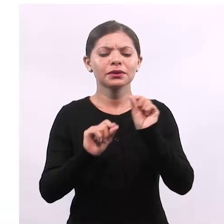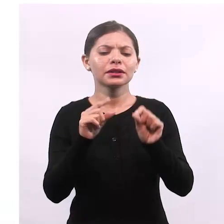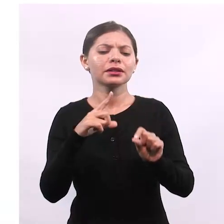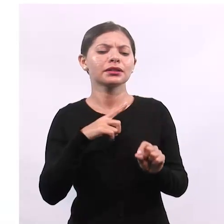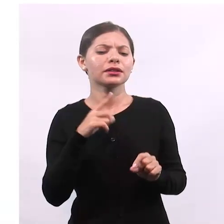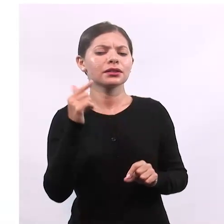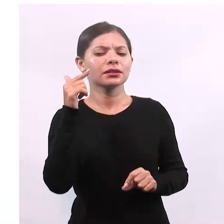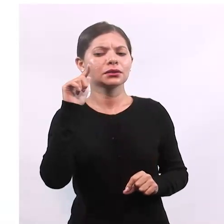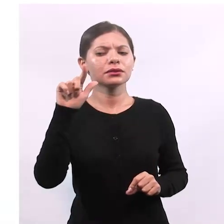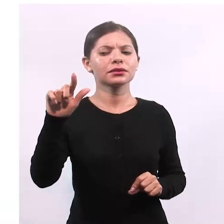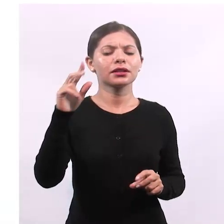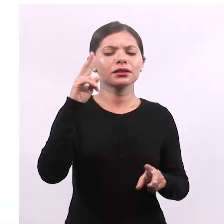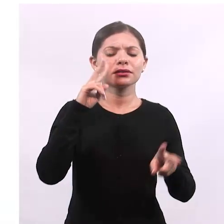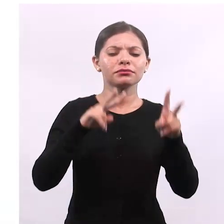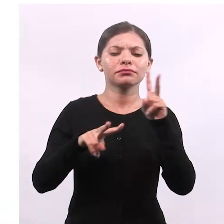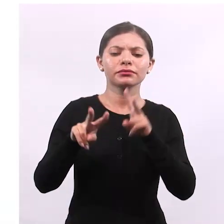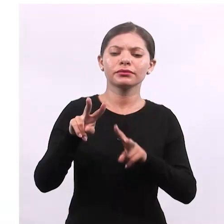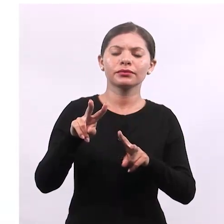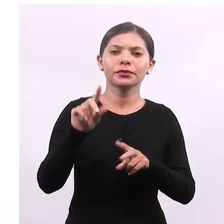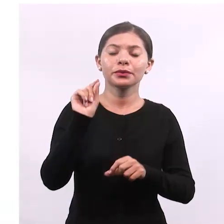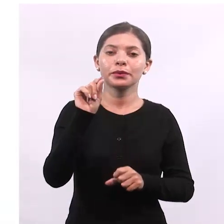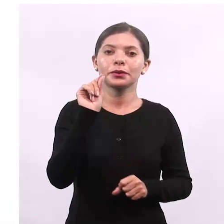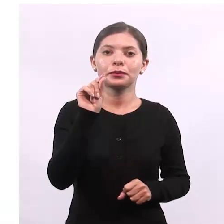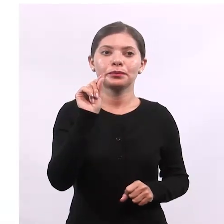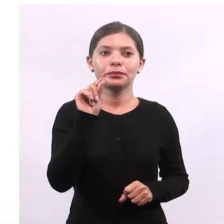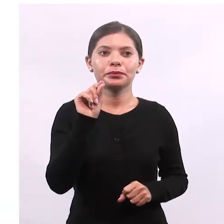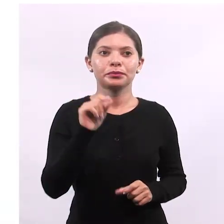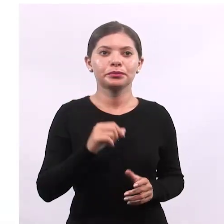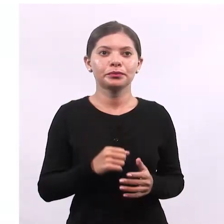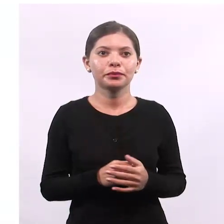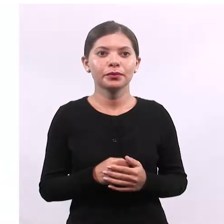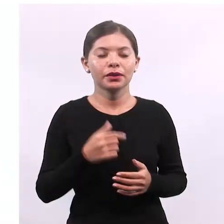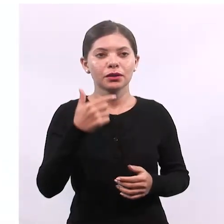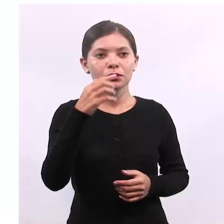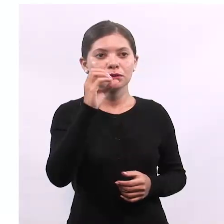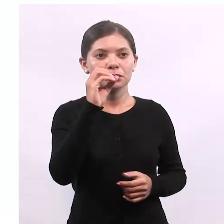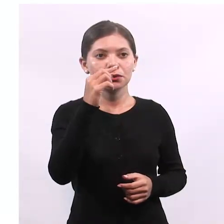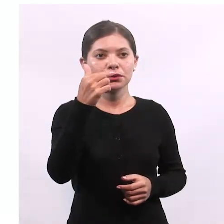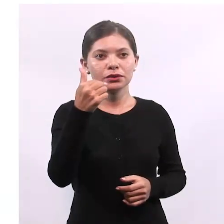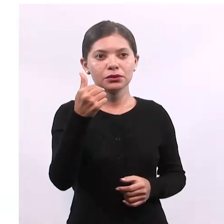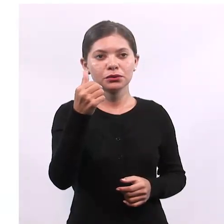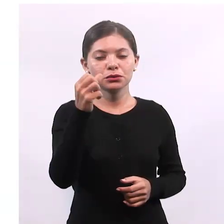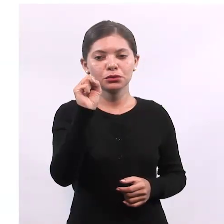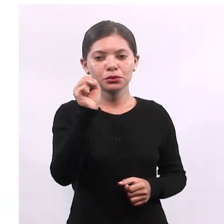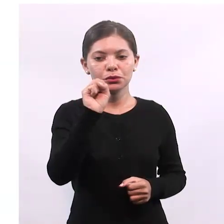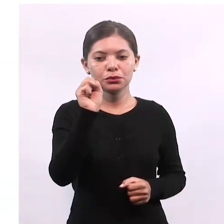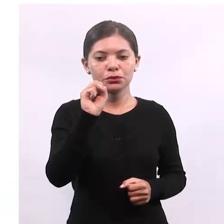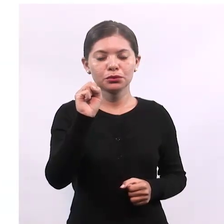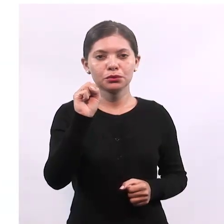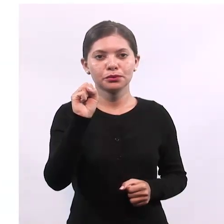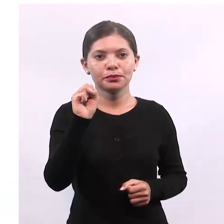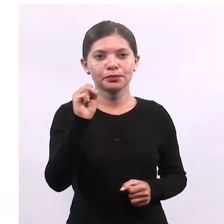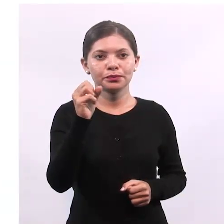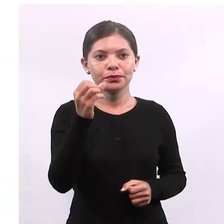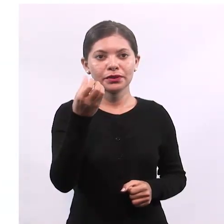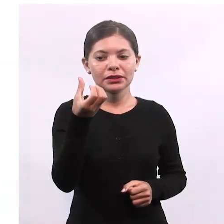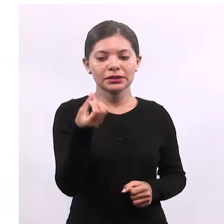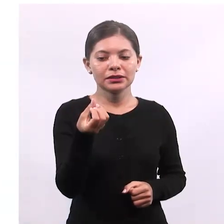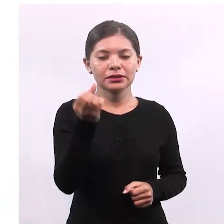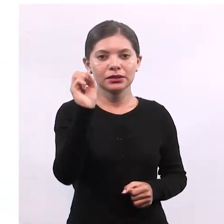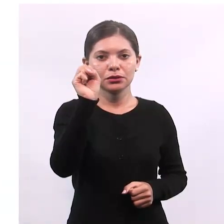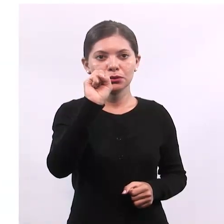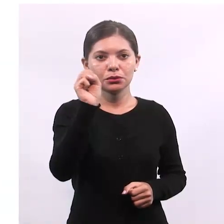O que que a gente consegue enxergar que 2018 eu tinha 68